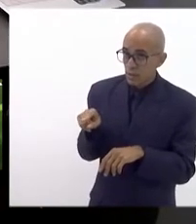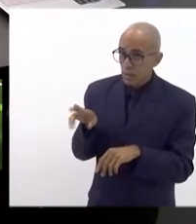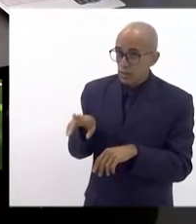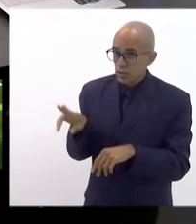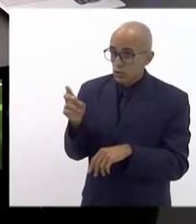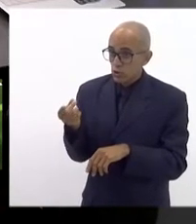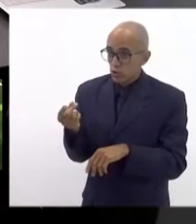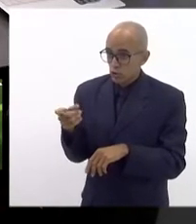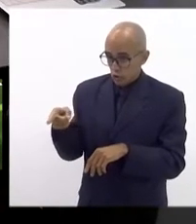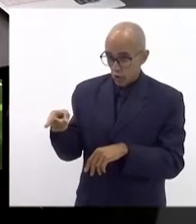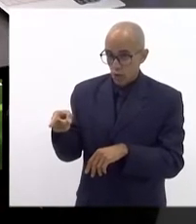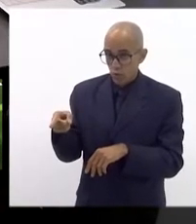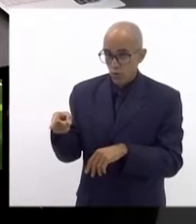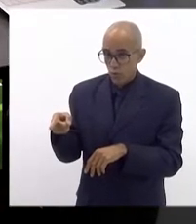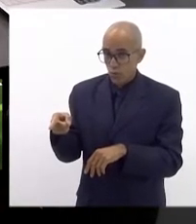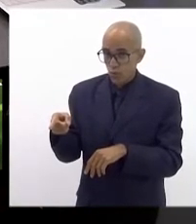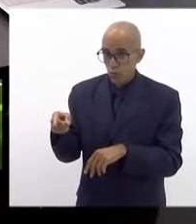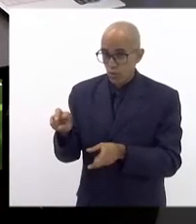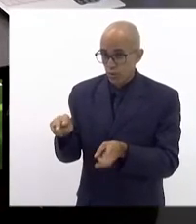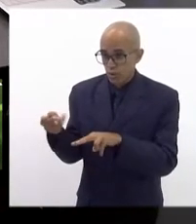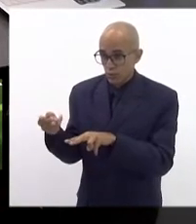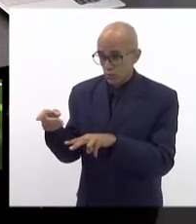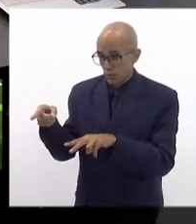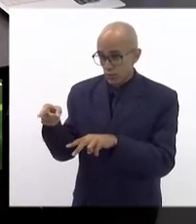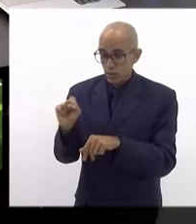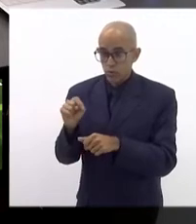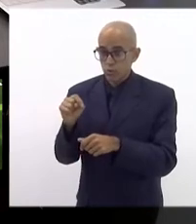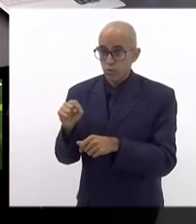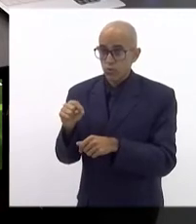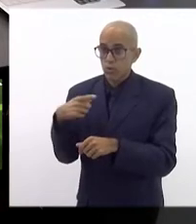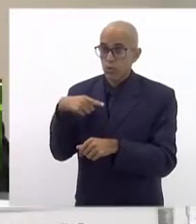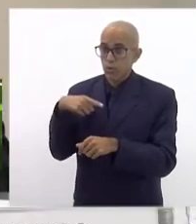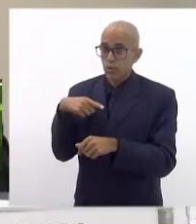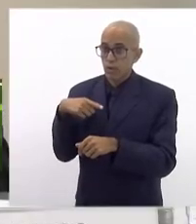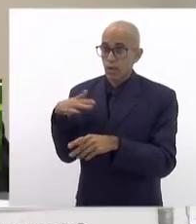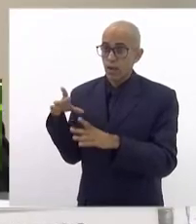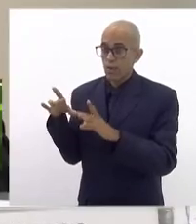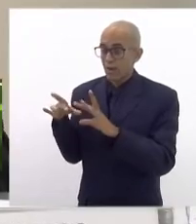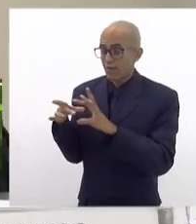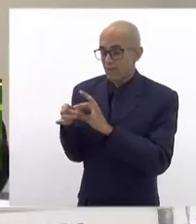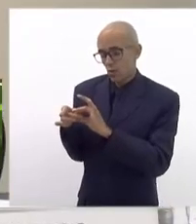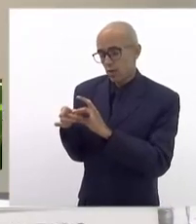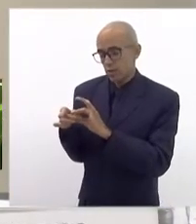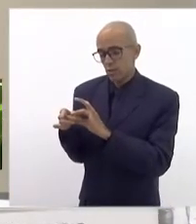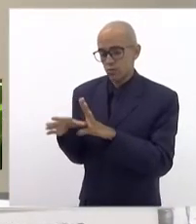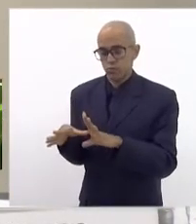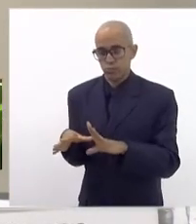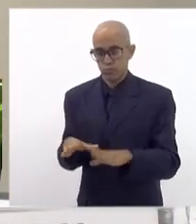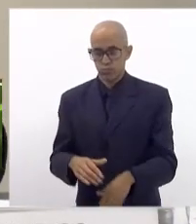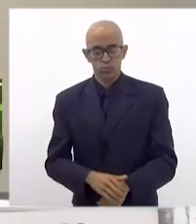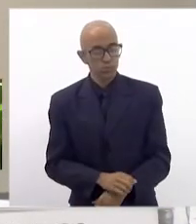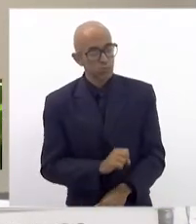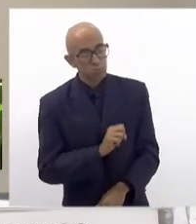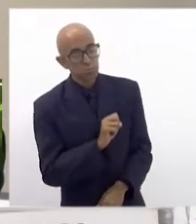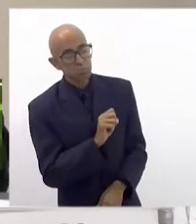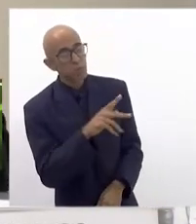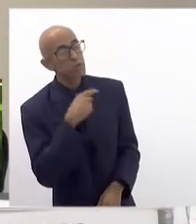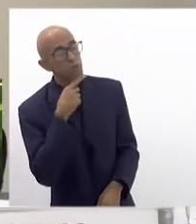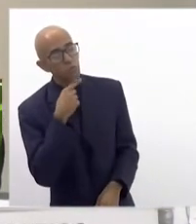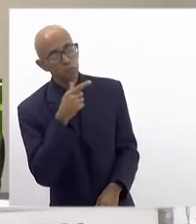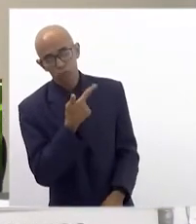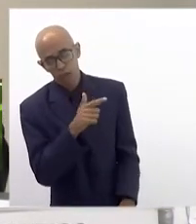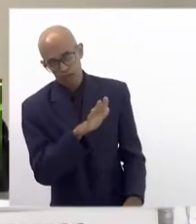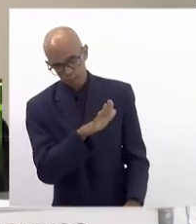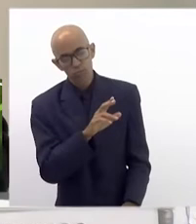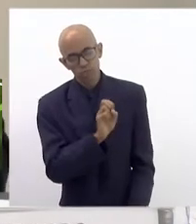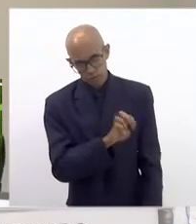FATEC, transferidos da FAPERJ, estejam carimbados. Não, sem dúvida, sem dúvida. Bem, vamos